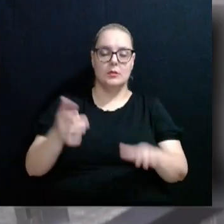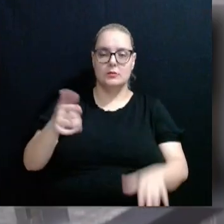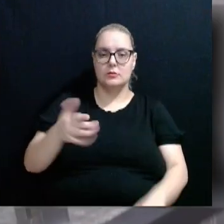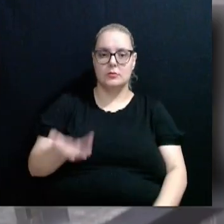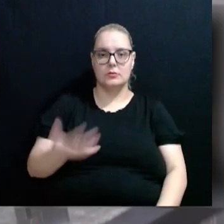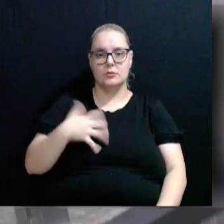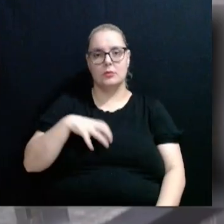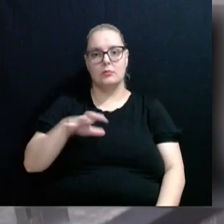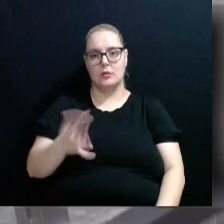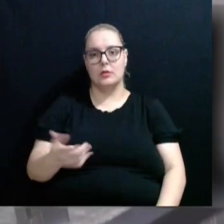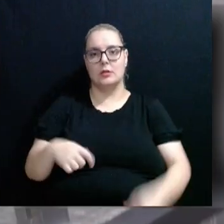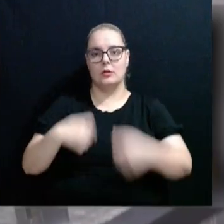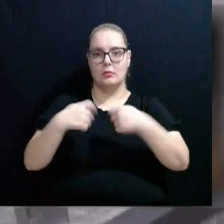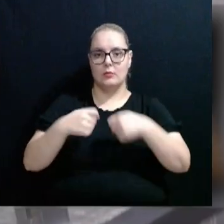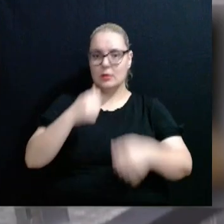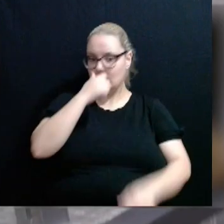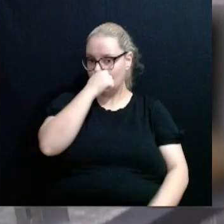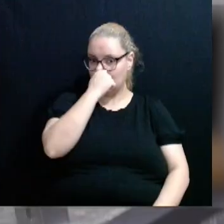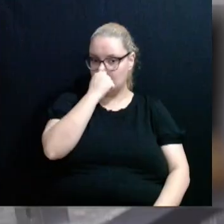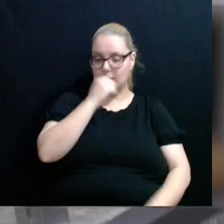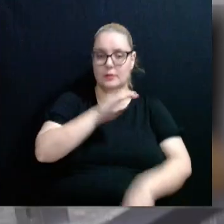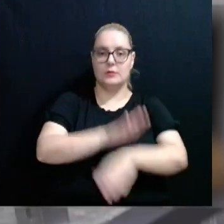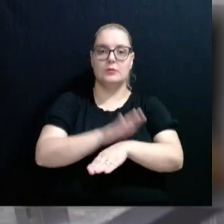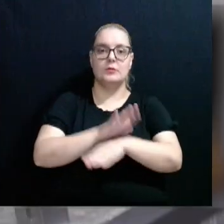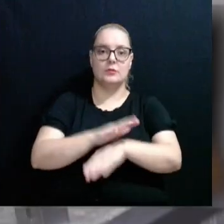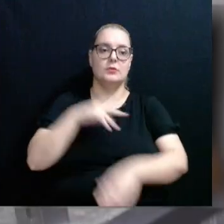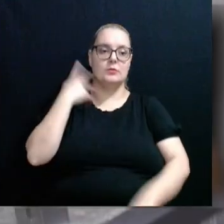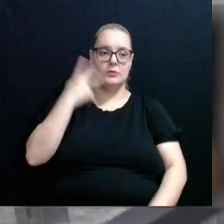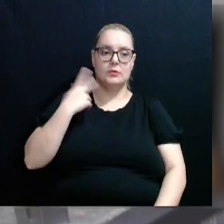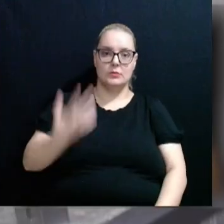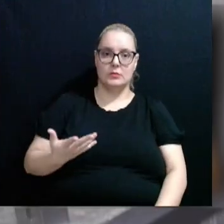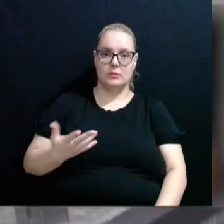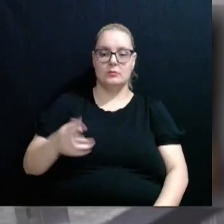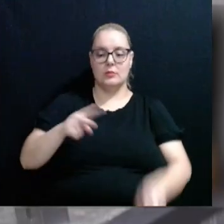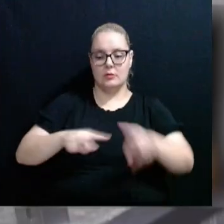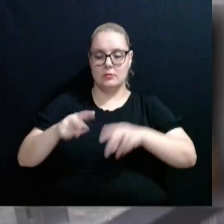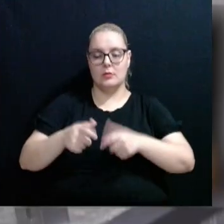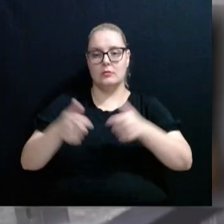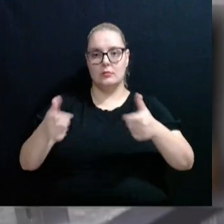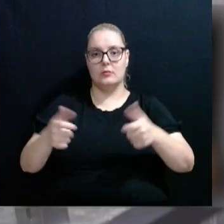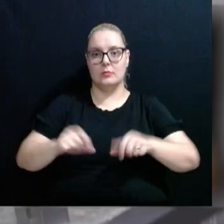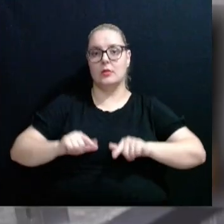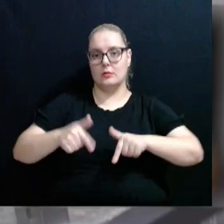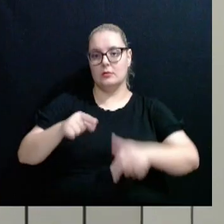necessitam do auxílio dos vereadores para dar visibilidade para a luta deles.